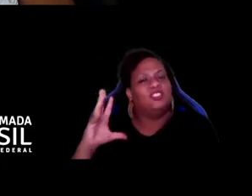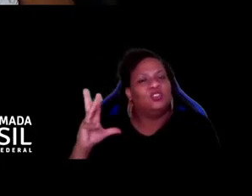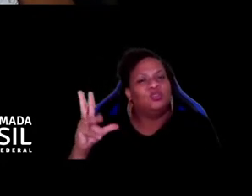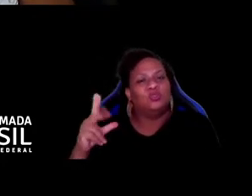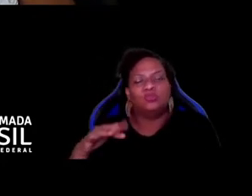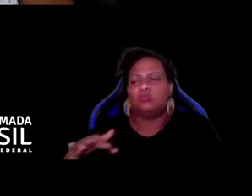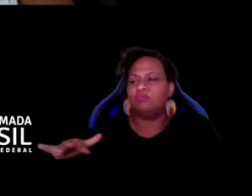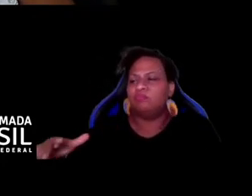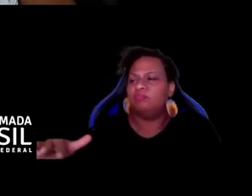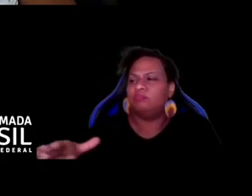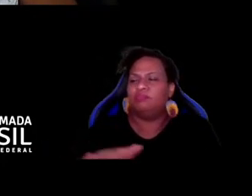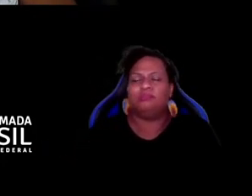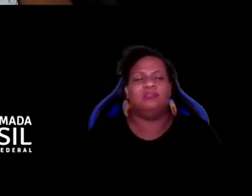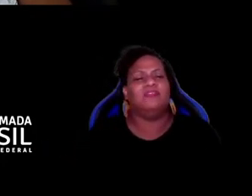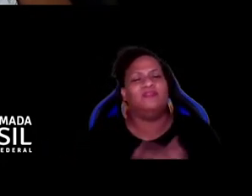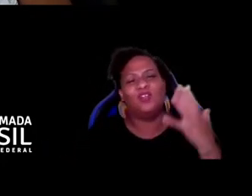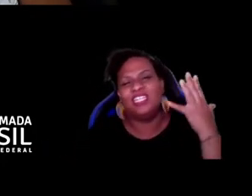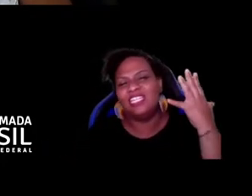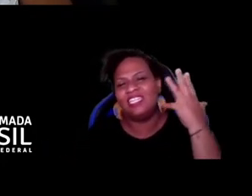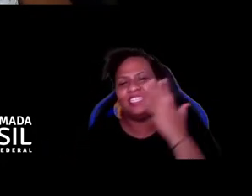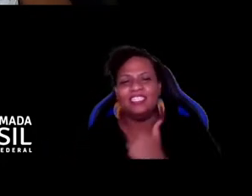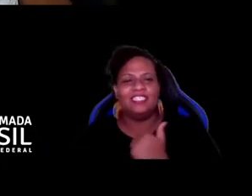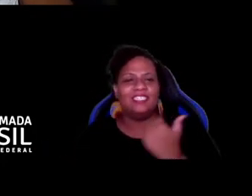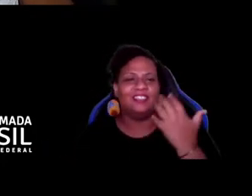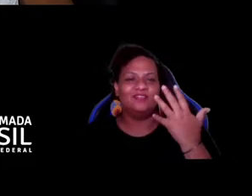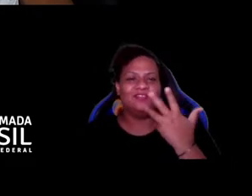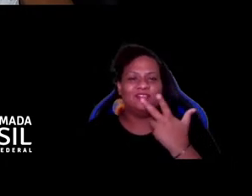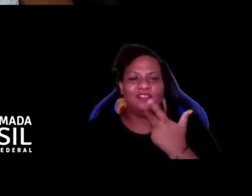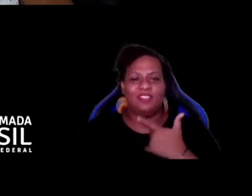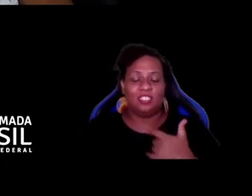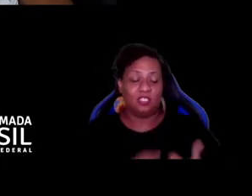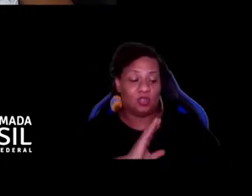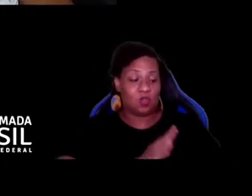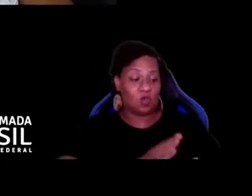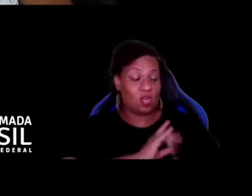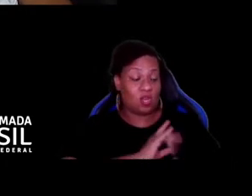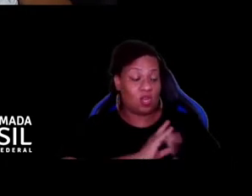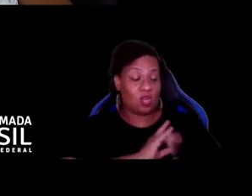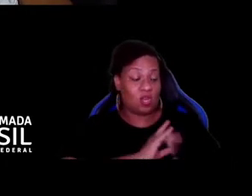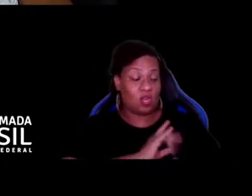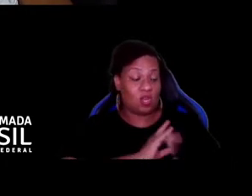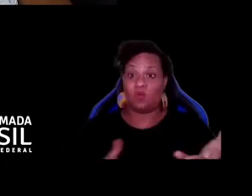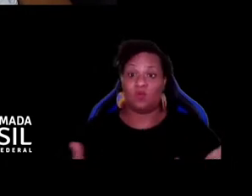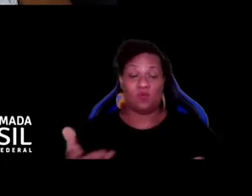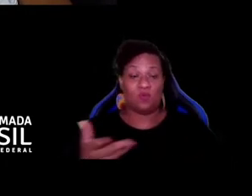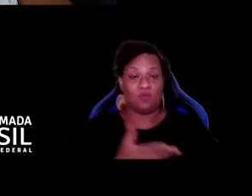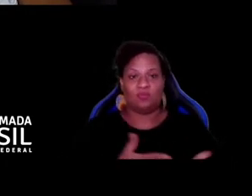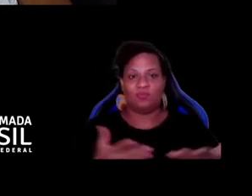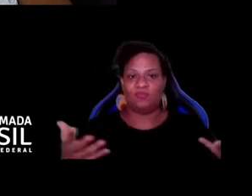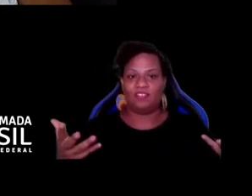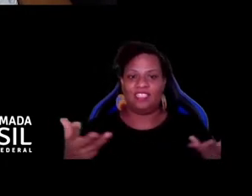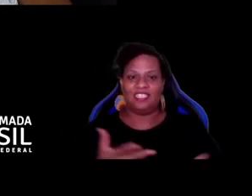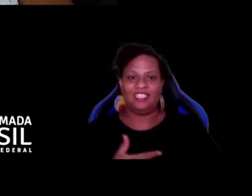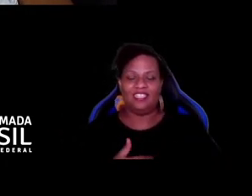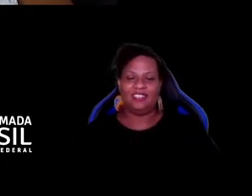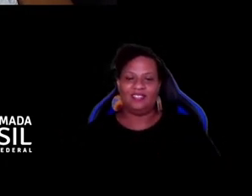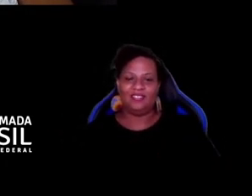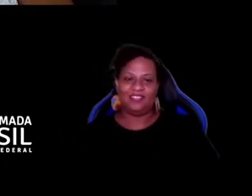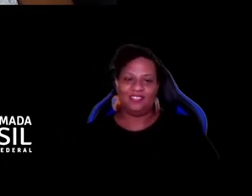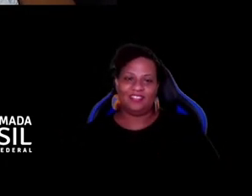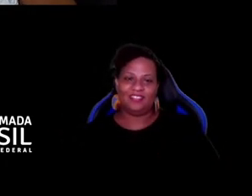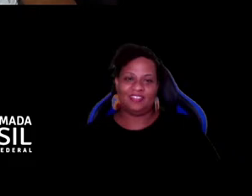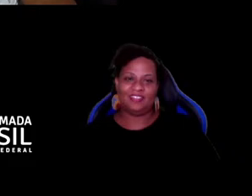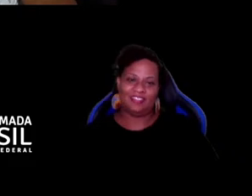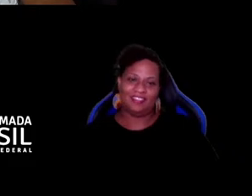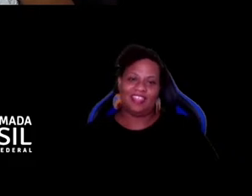Foi muito, muito lindo mesmo. Encontro de corações, né, mestre? Corações mesmo, foi uma coisa muito